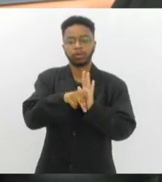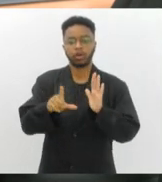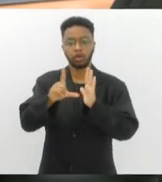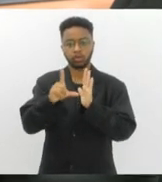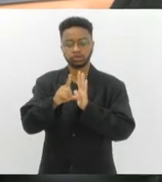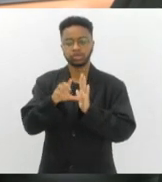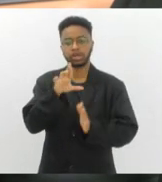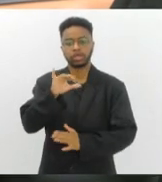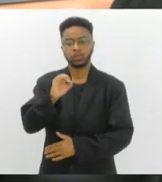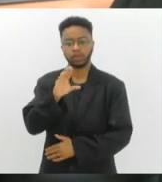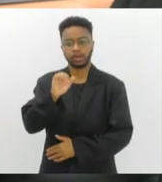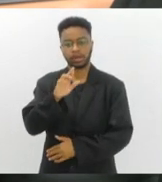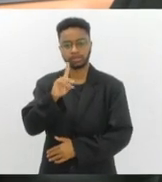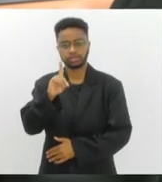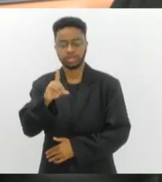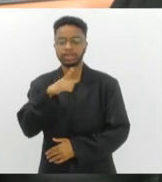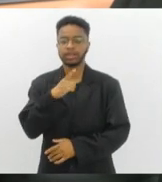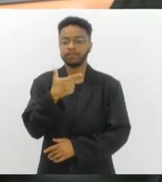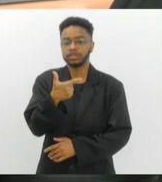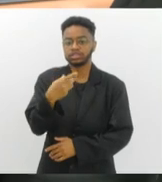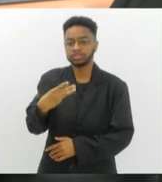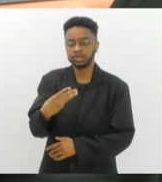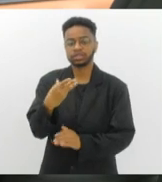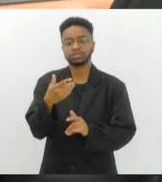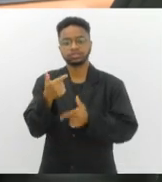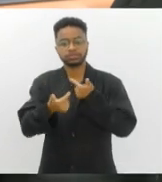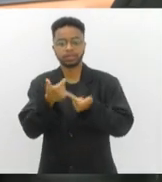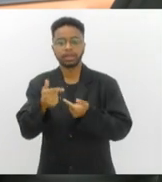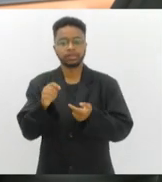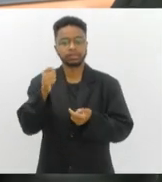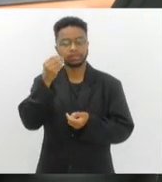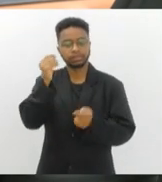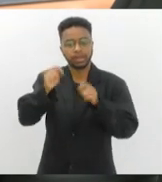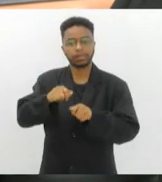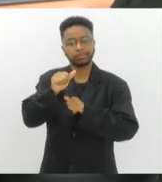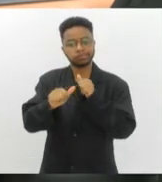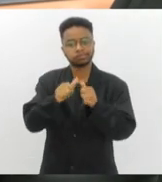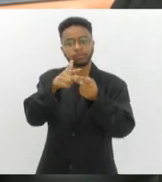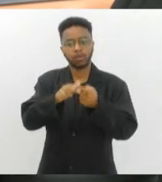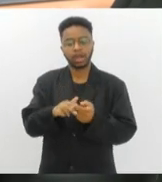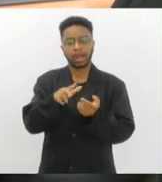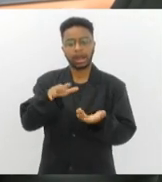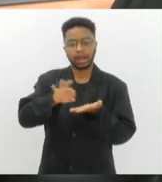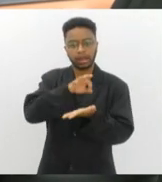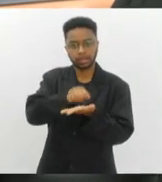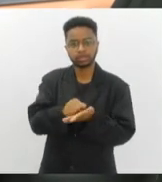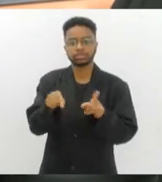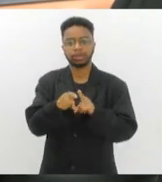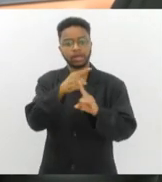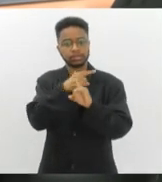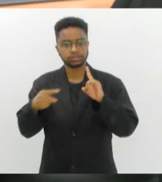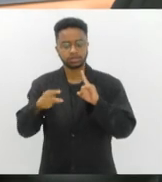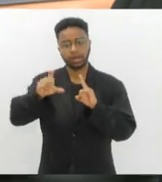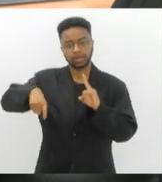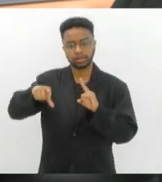Mais. São 23 serviços disponíveis, como atualização de cadastro, cancelamento de cartão e habilitação do bilhete